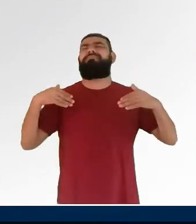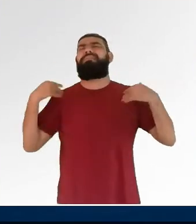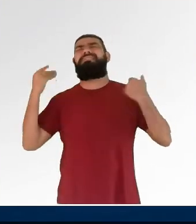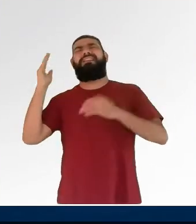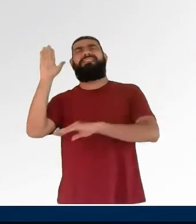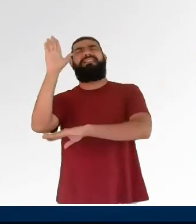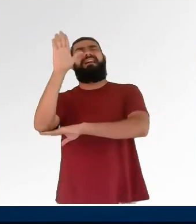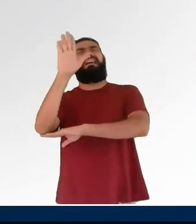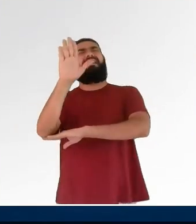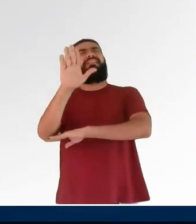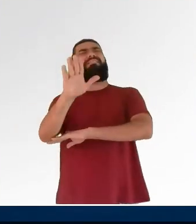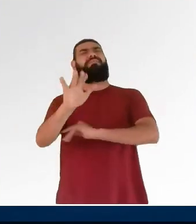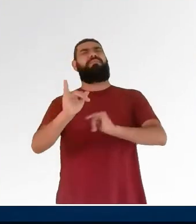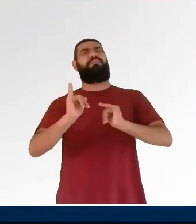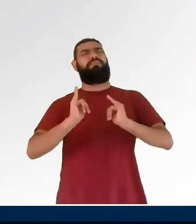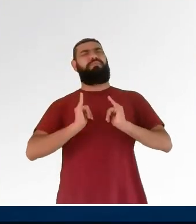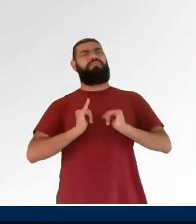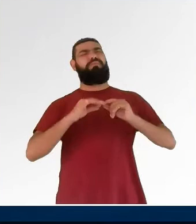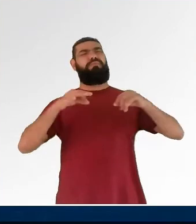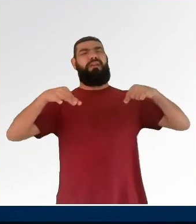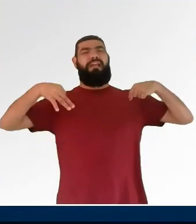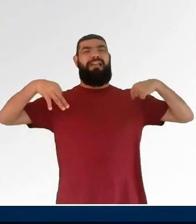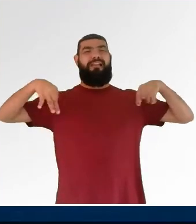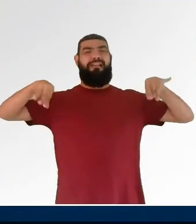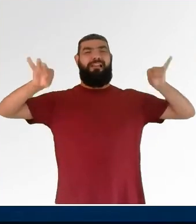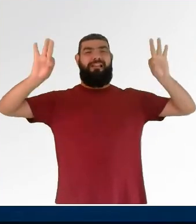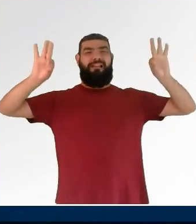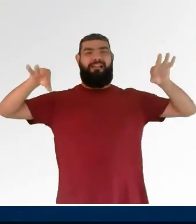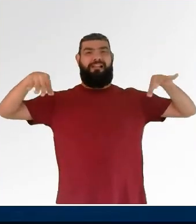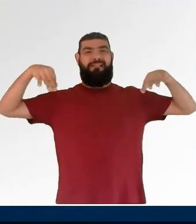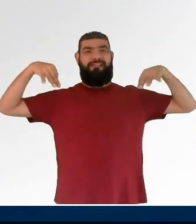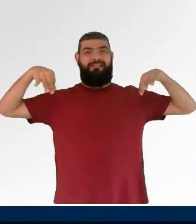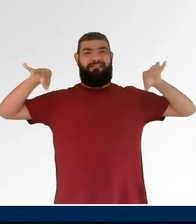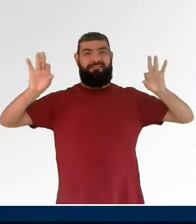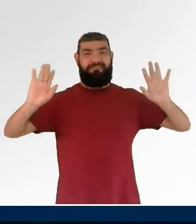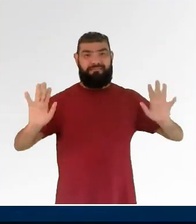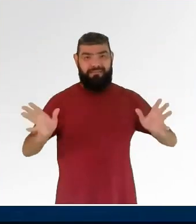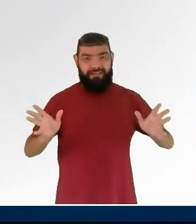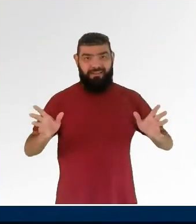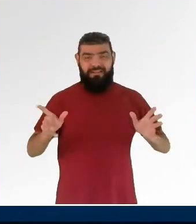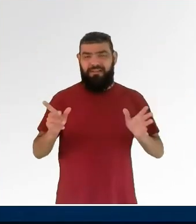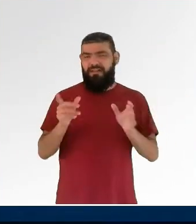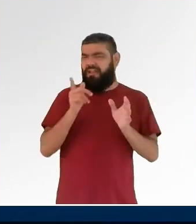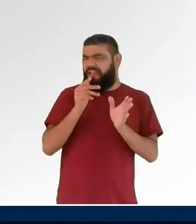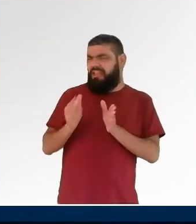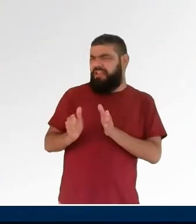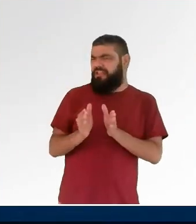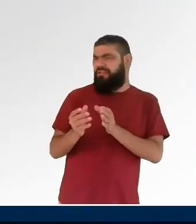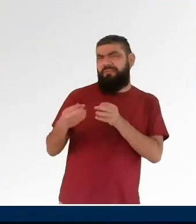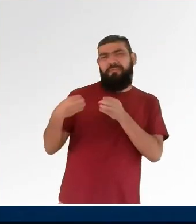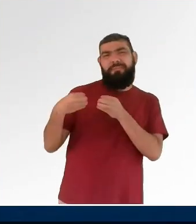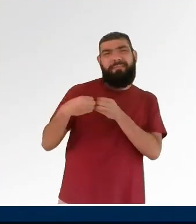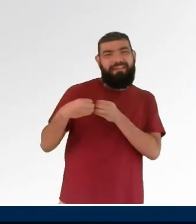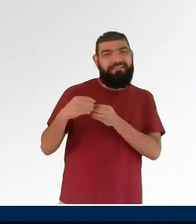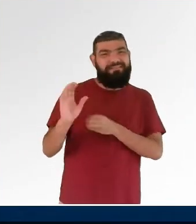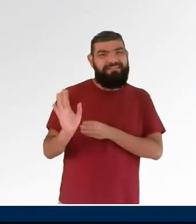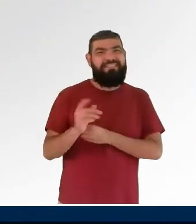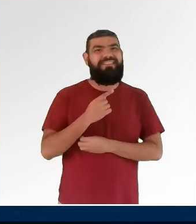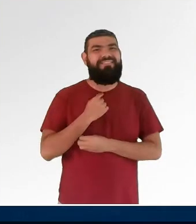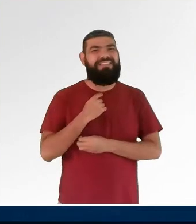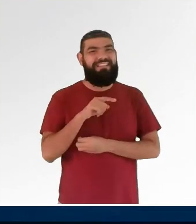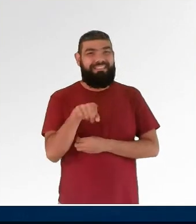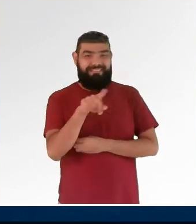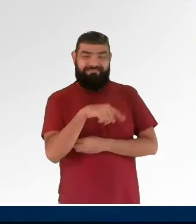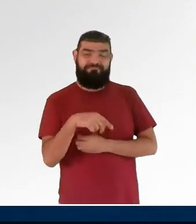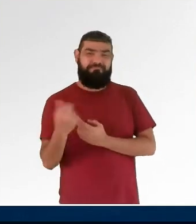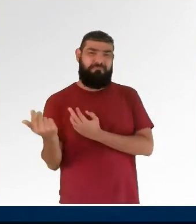numa rede, balançando para lá e para cá, à beira de um rio, já teve essa vontade? Creio que todos nós. A